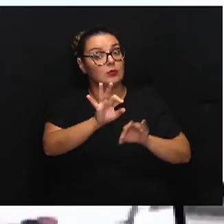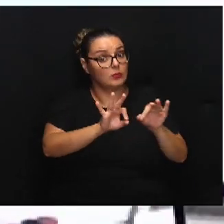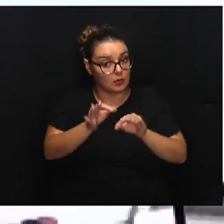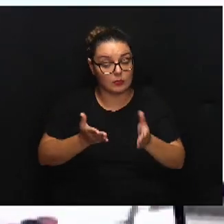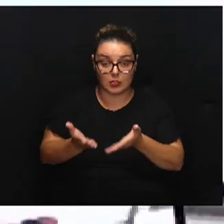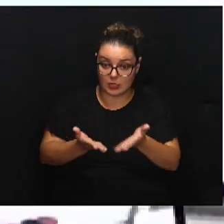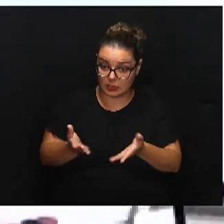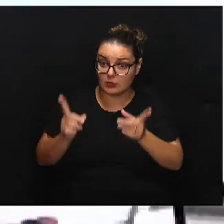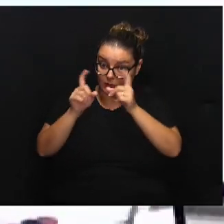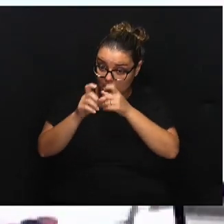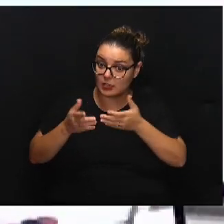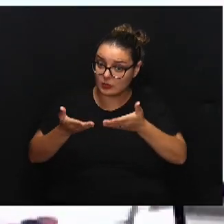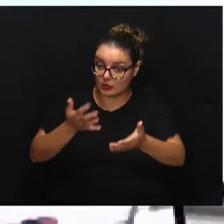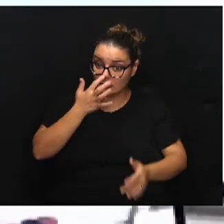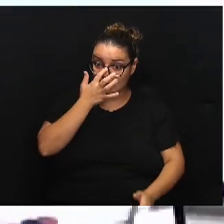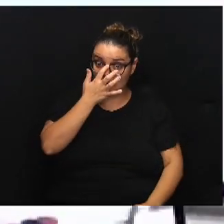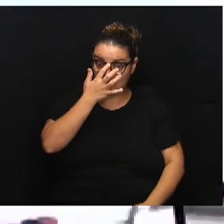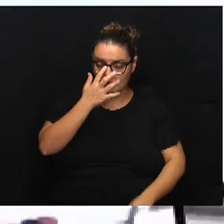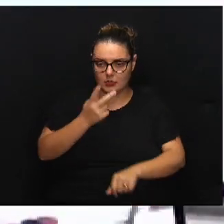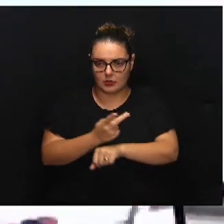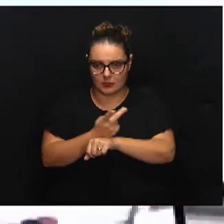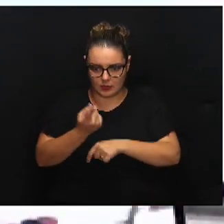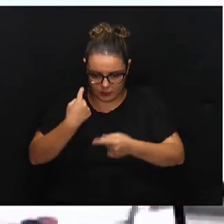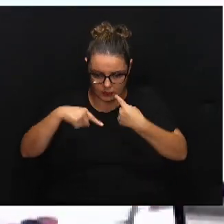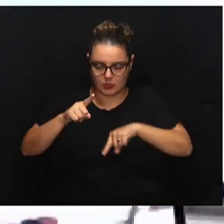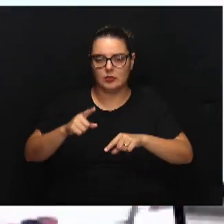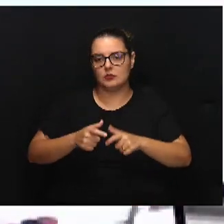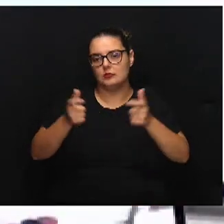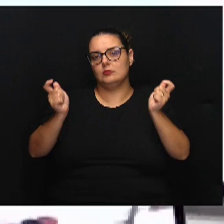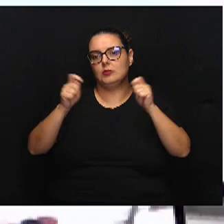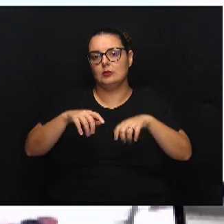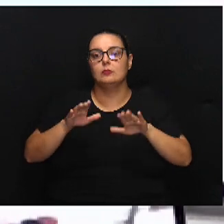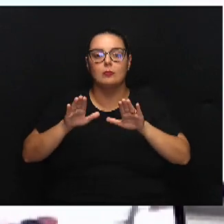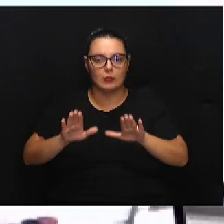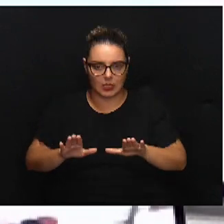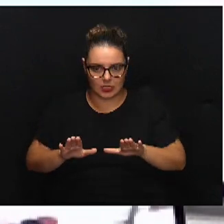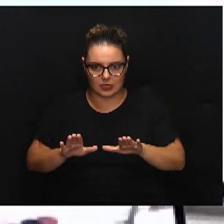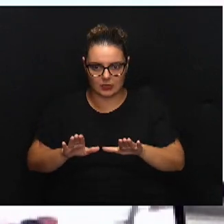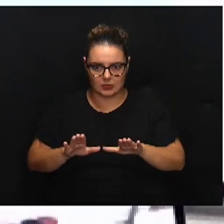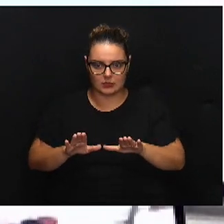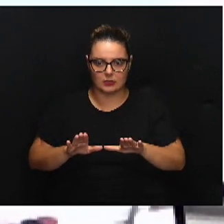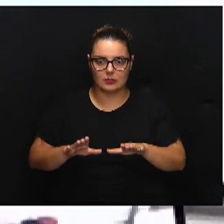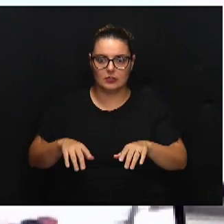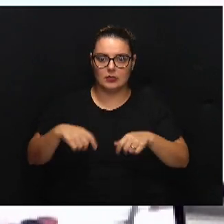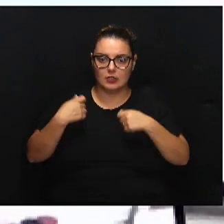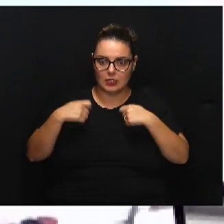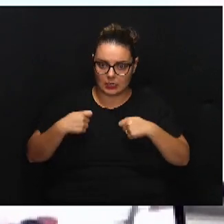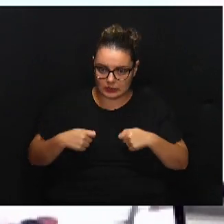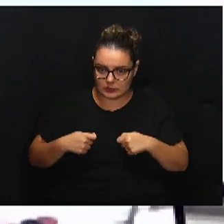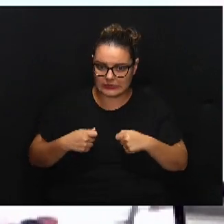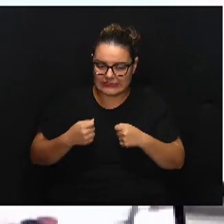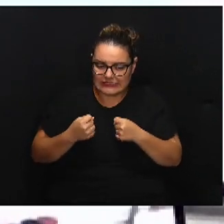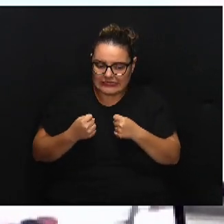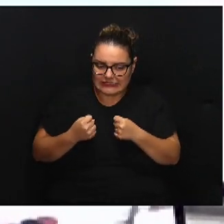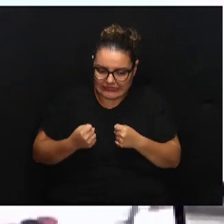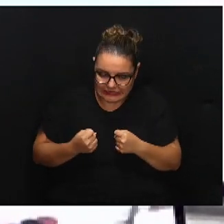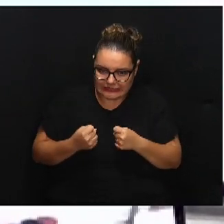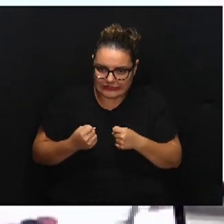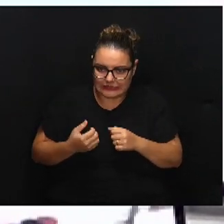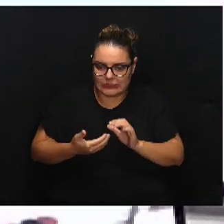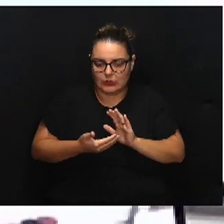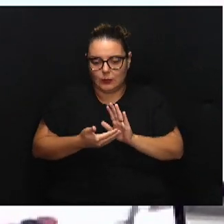com elas, buscando o maior sucesso possível, mas precisa tirar essa carga pesada